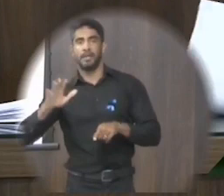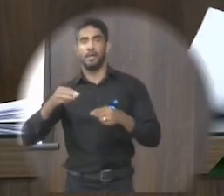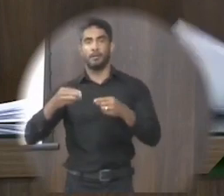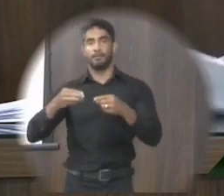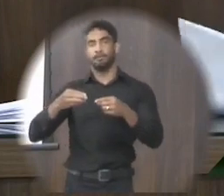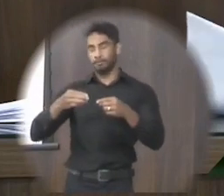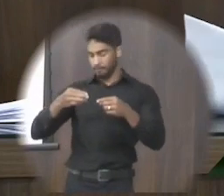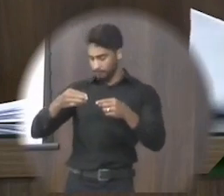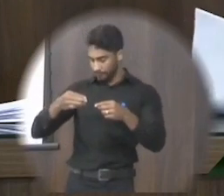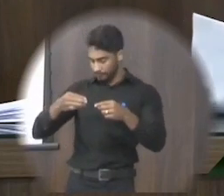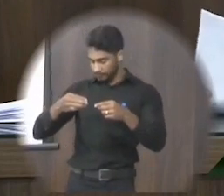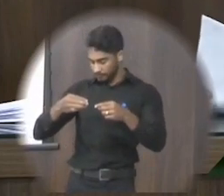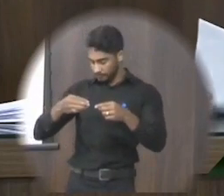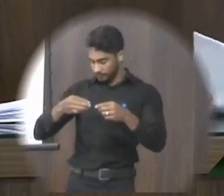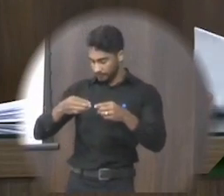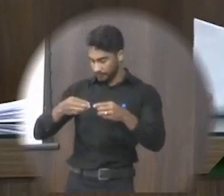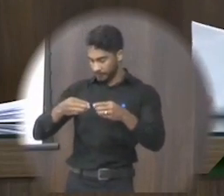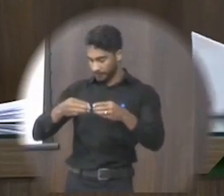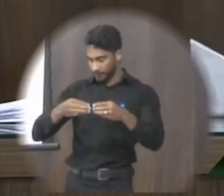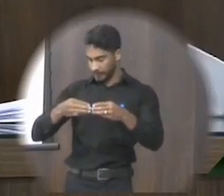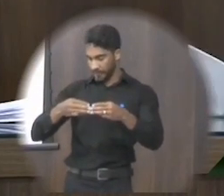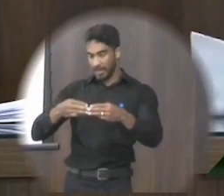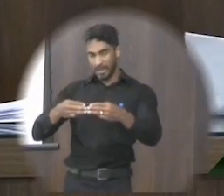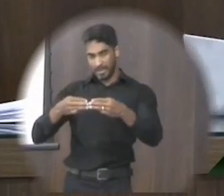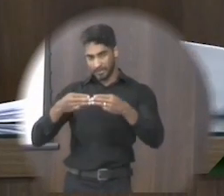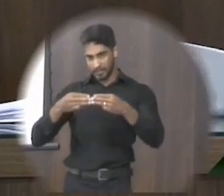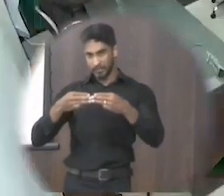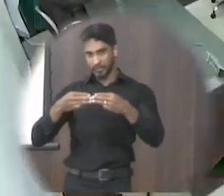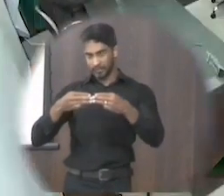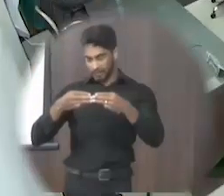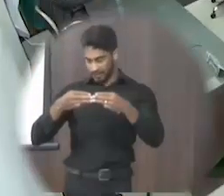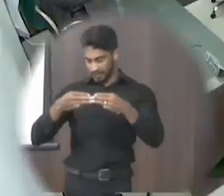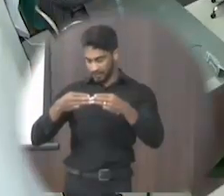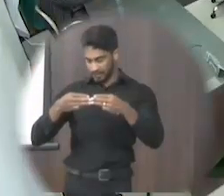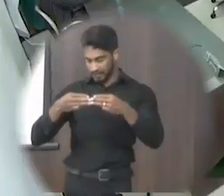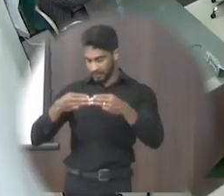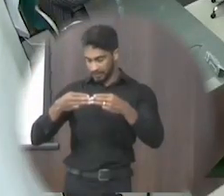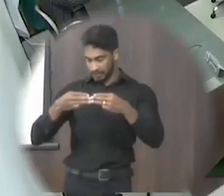estão em votação. Quem for a favor, permaneça sentado. Os contrários, se levantem.